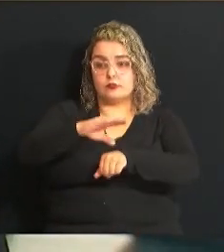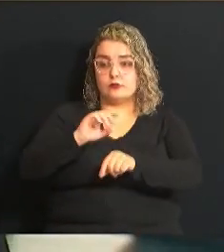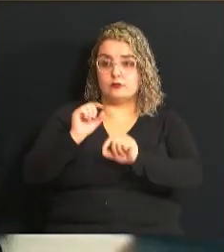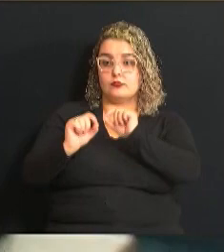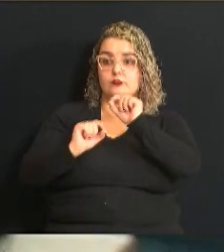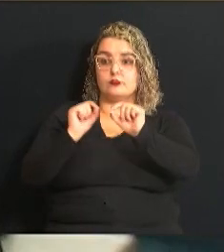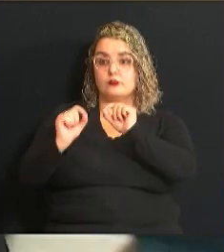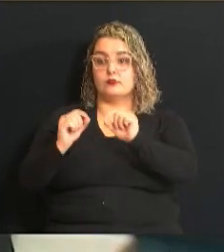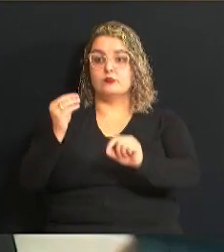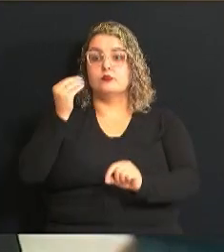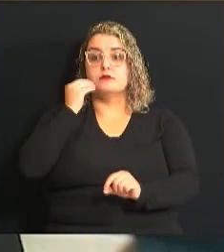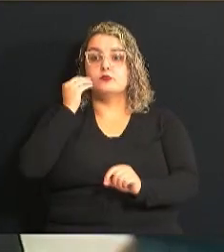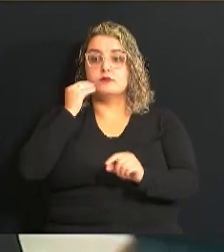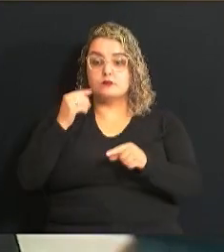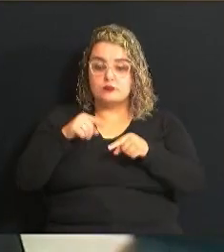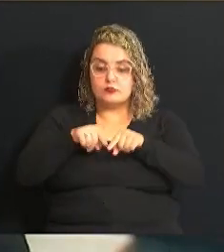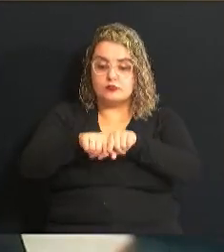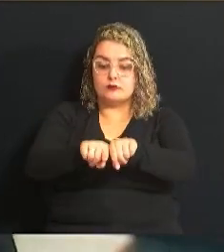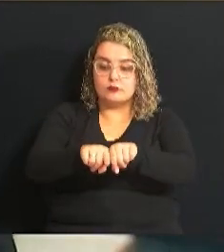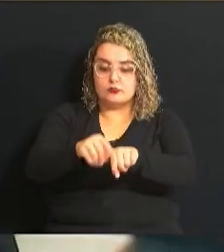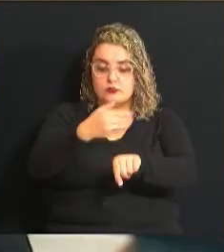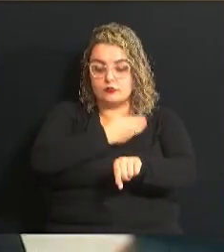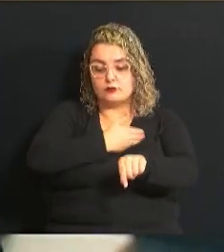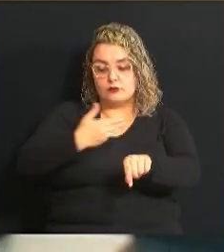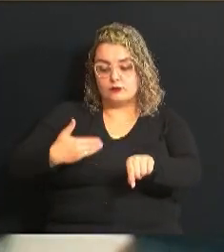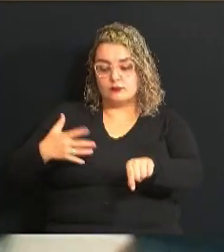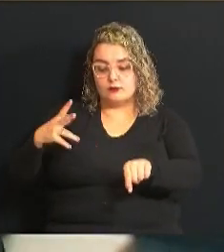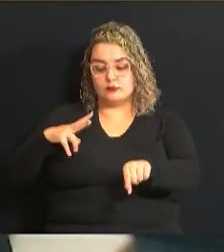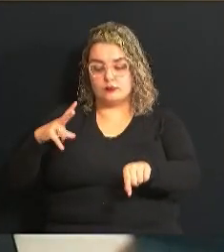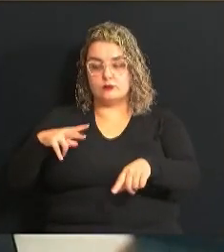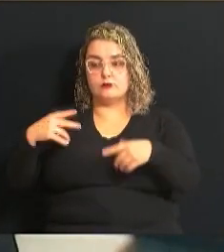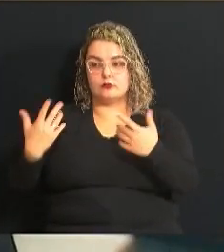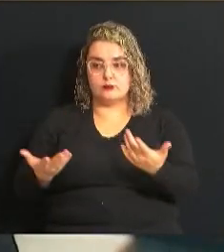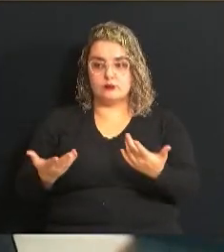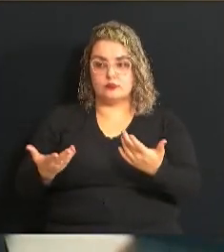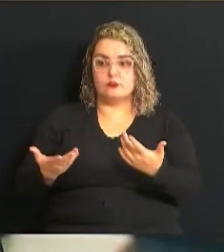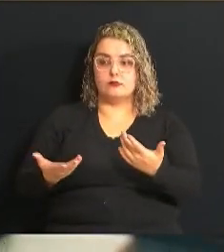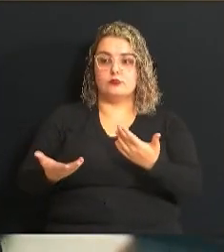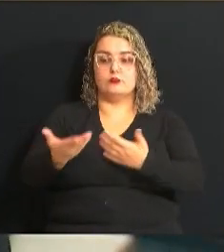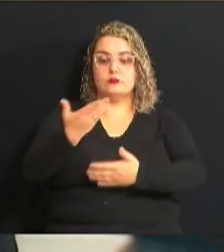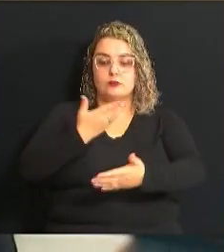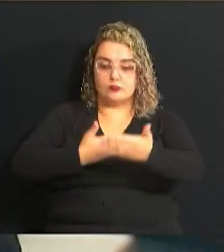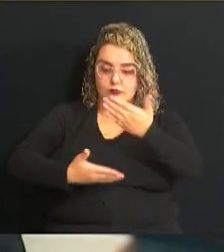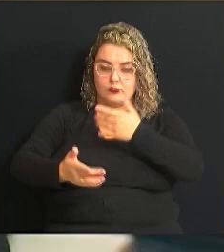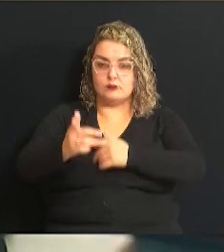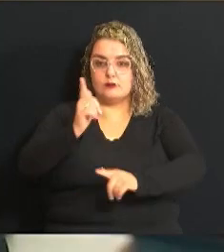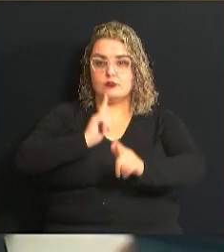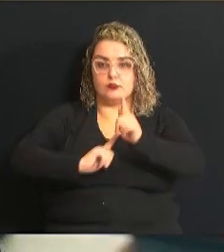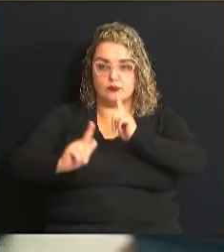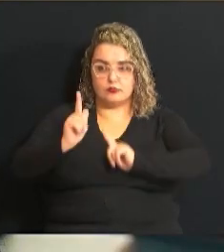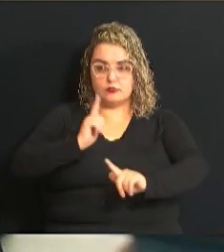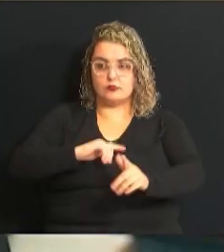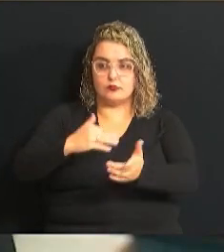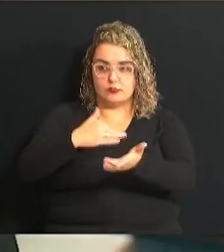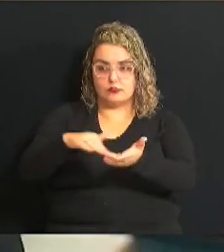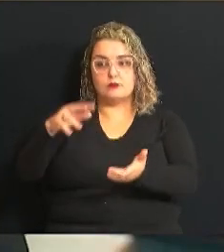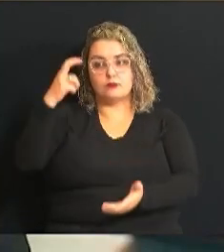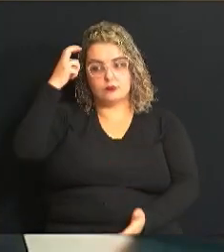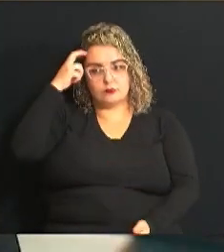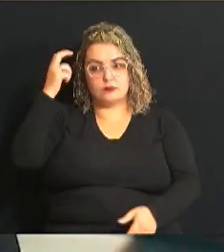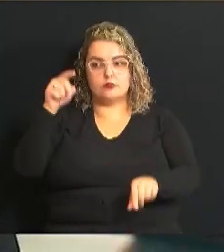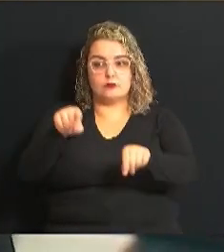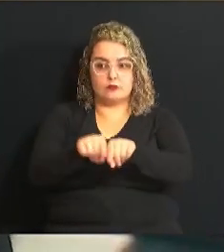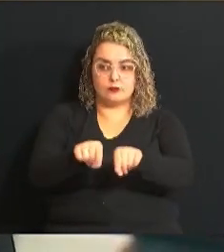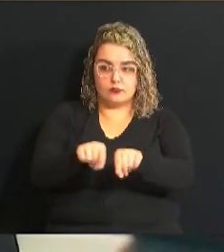tentar estabelecer uma parceria público-privada, ou seja, compartilhar a gestão tanto com a Secretaria de Cultura como com